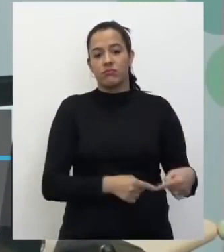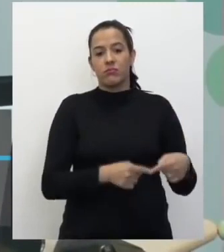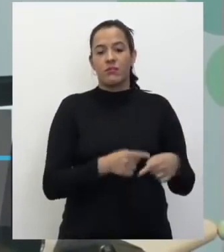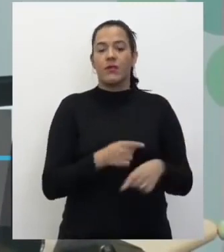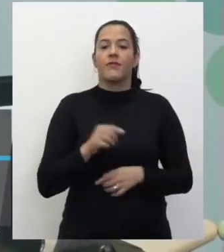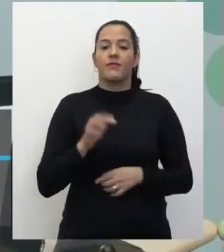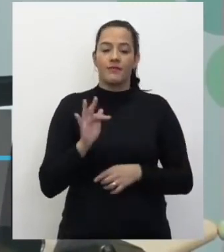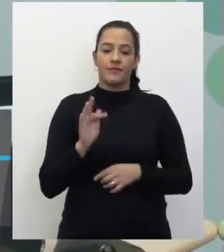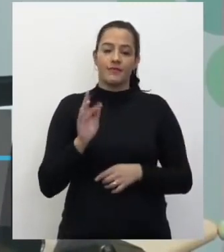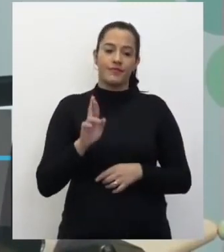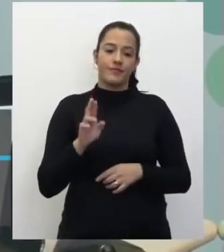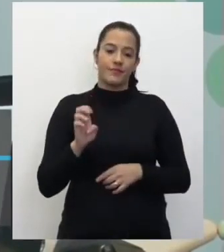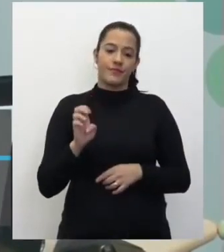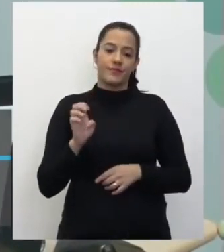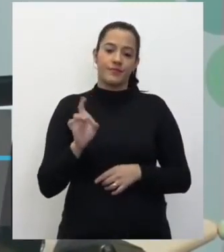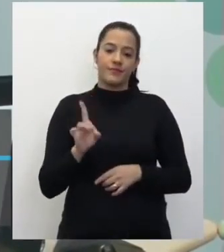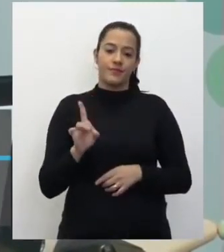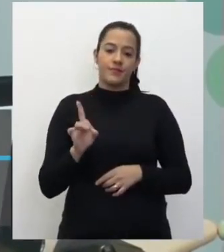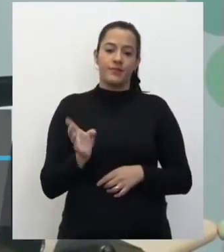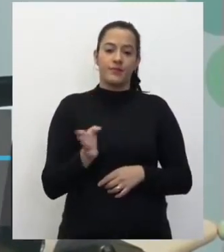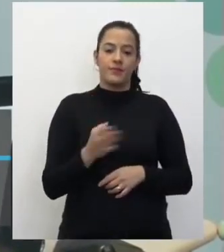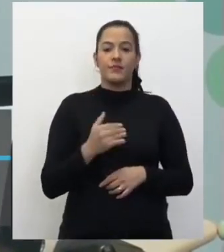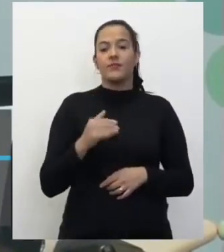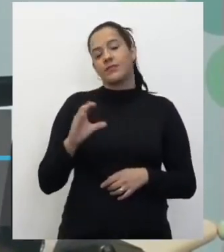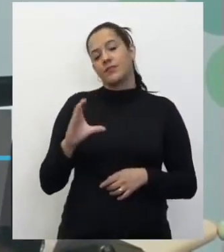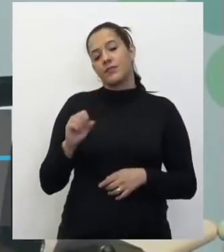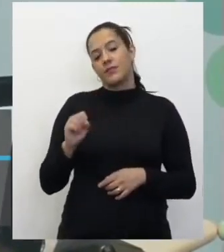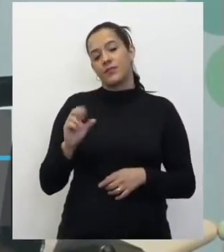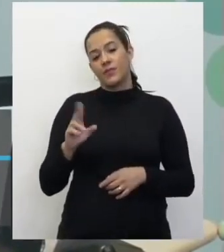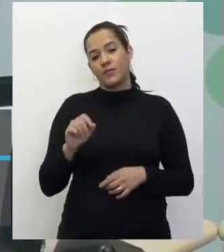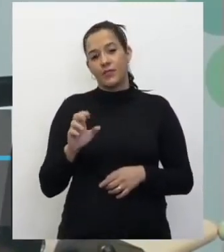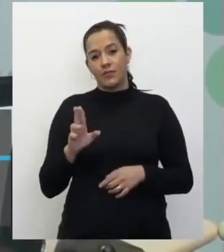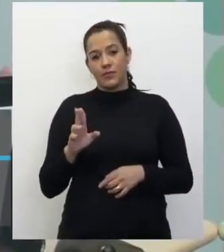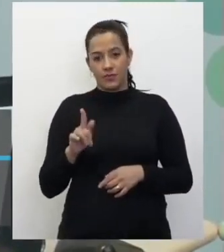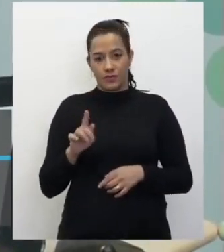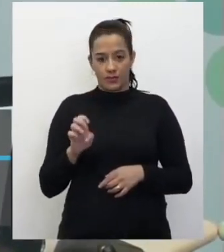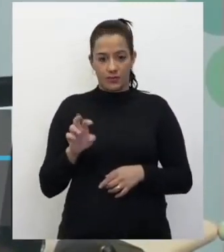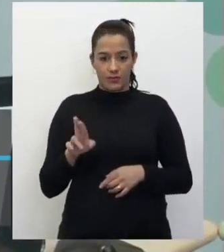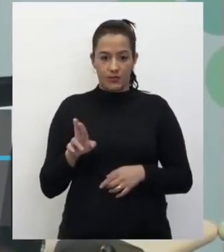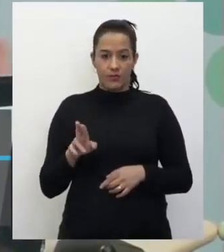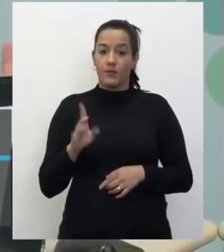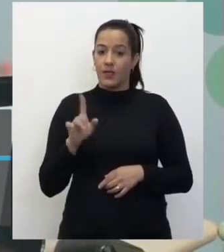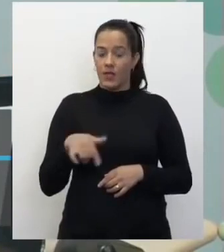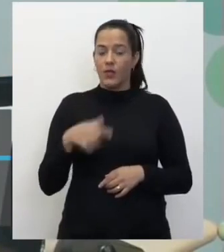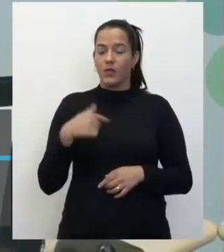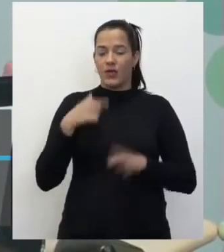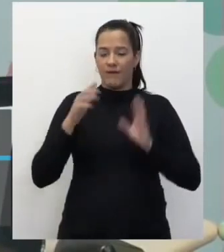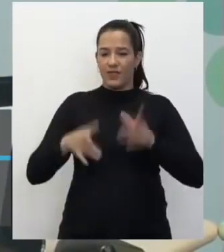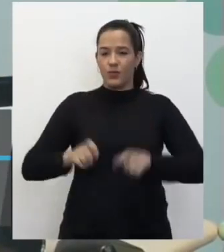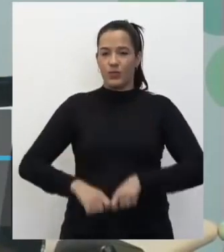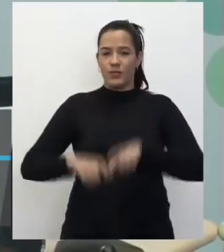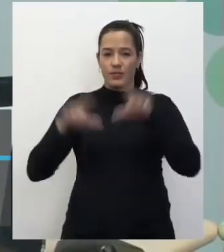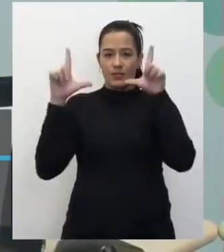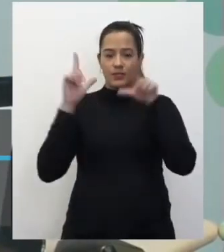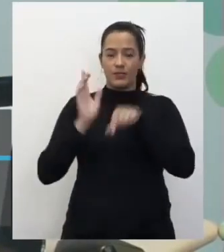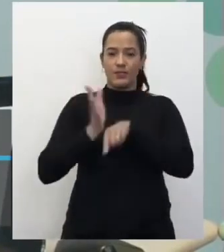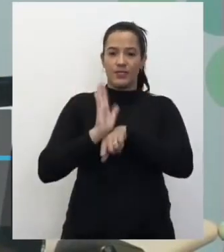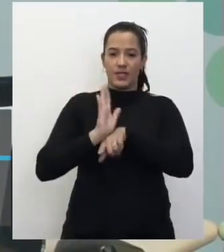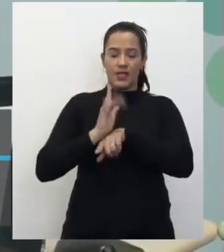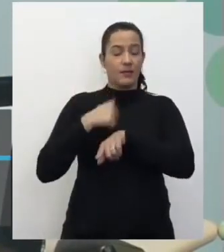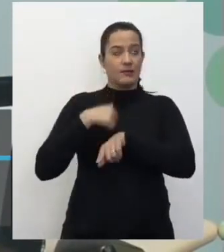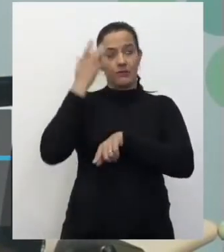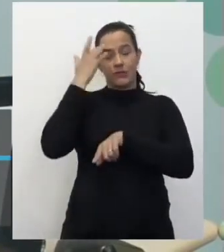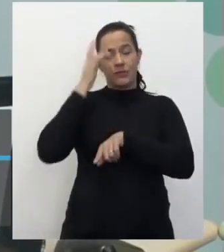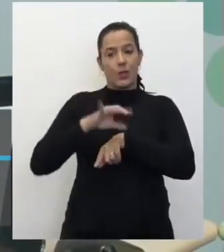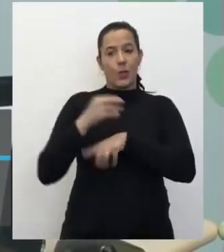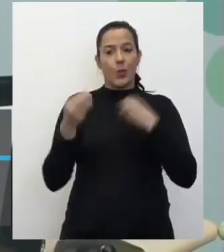Krueger versus Jason. Eu assisti esse no cinema, hein? Nem sei como, porque eu tenho pânico, só que foi até engraçado, porque não é de terror muito, não.